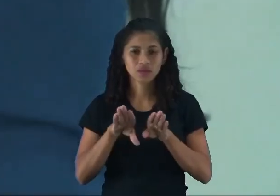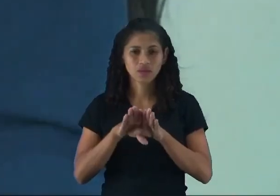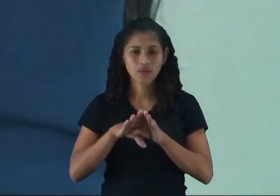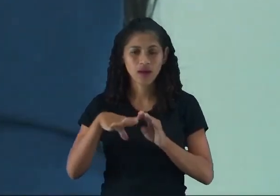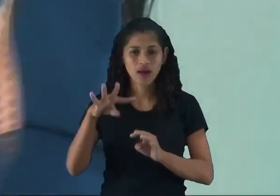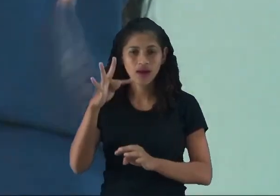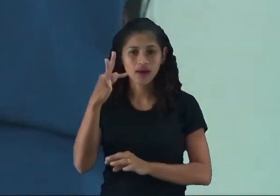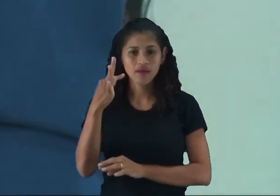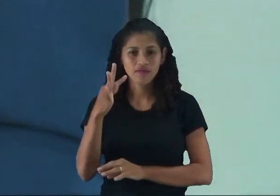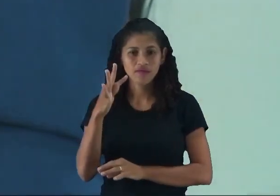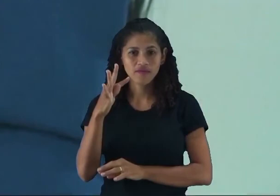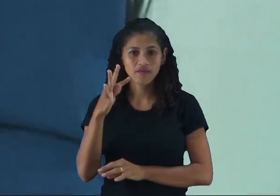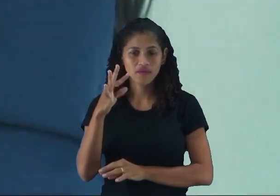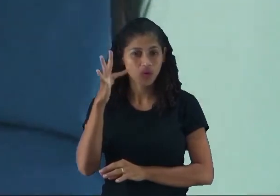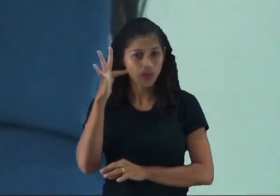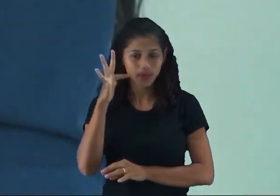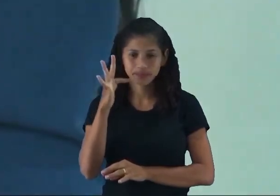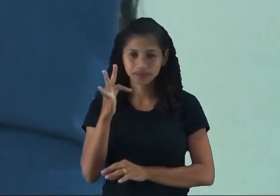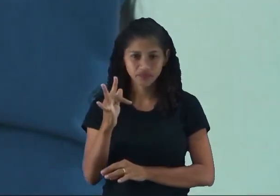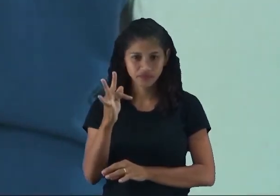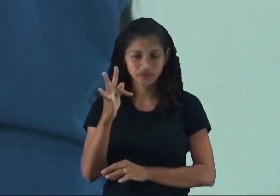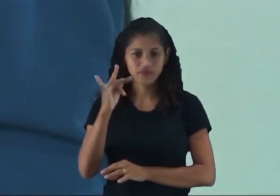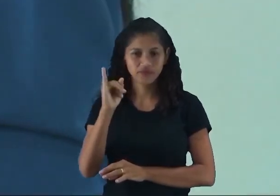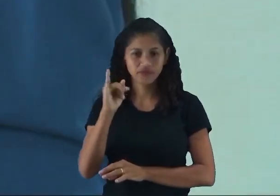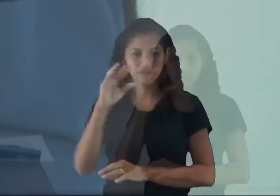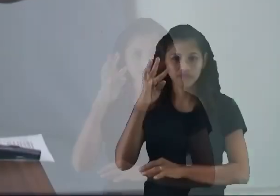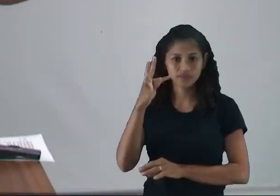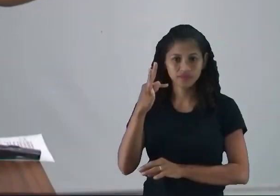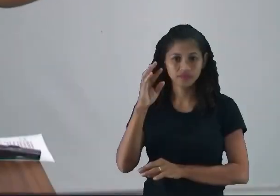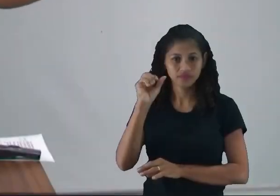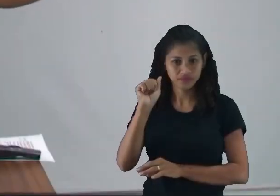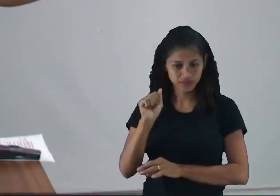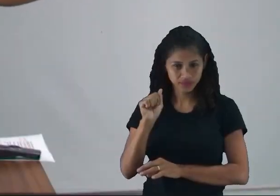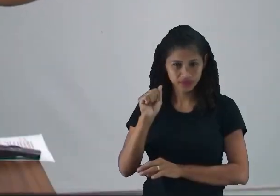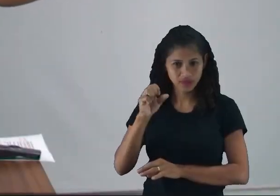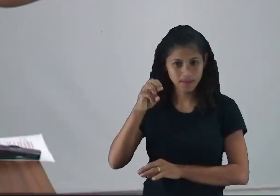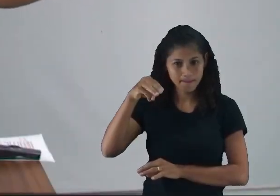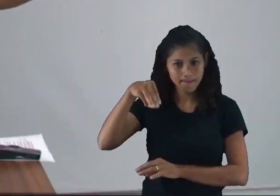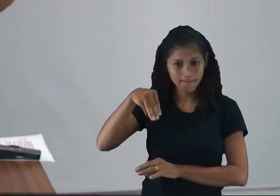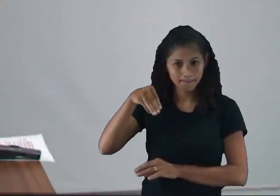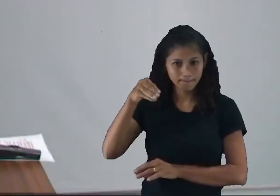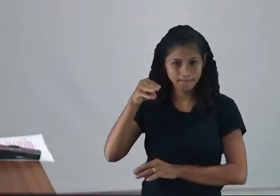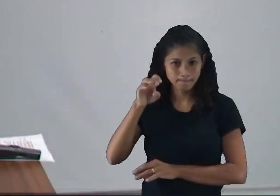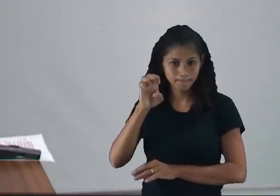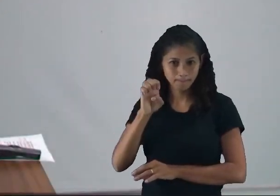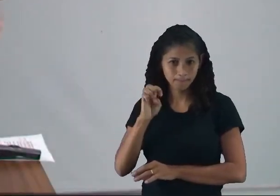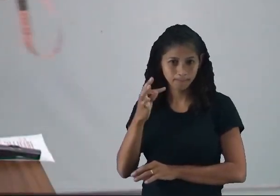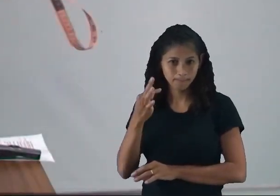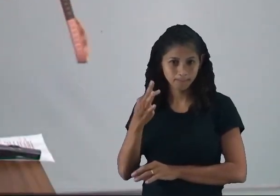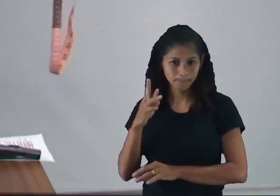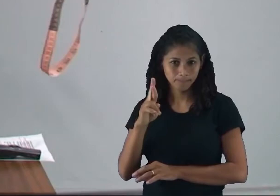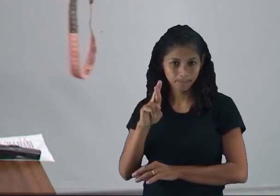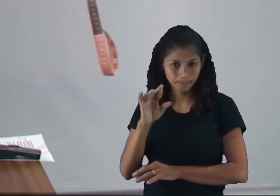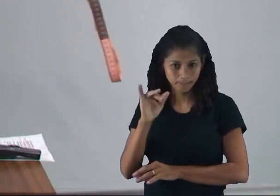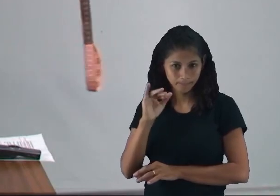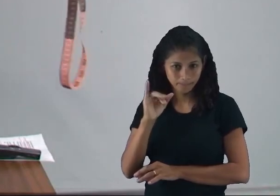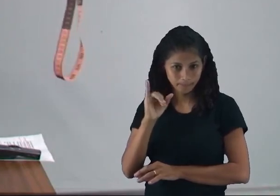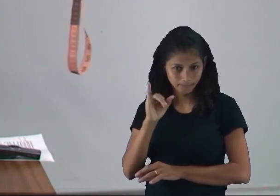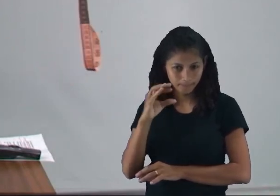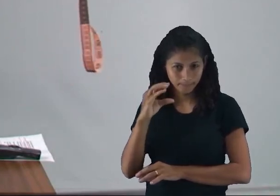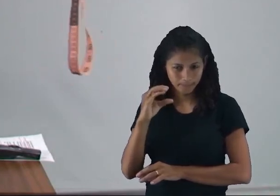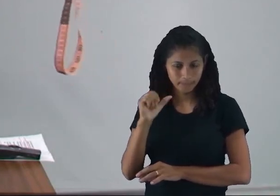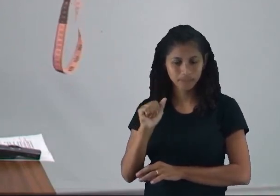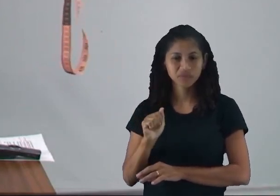para medir coisas menores, né? Como, por exemplo, pedaço de um tecido, né? De fita,